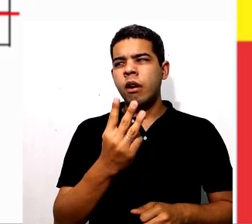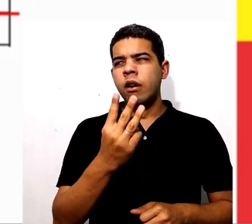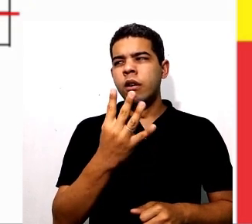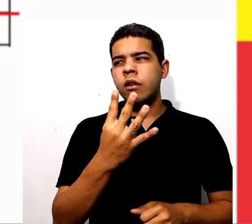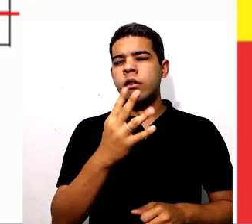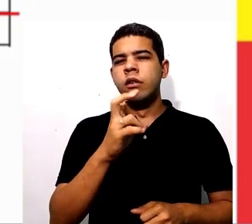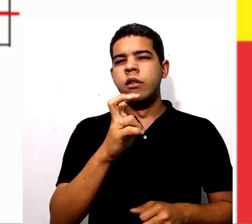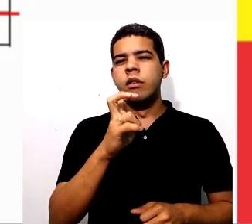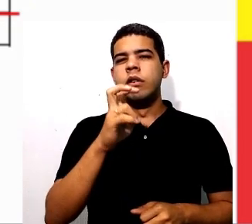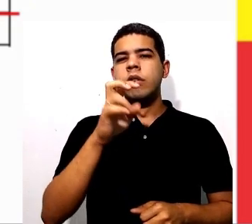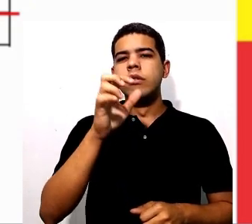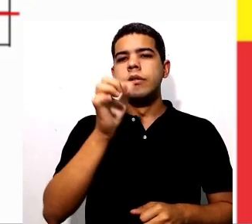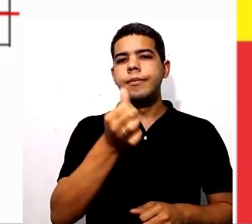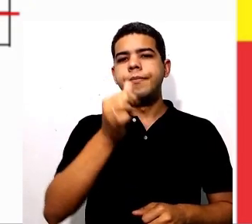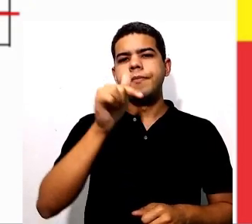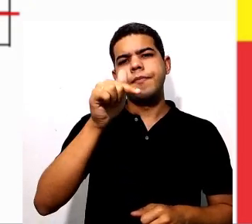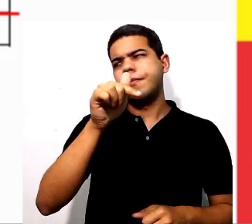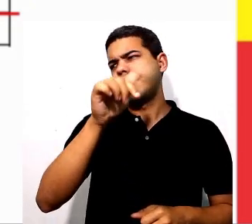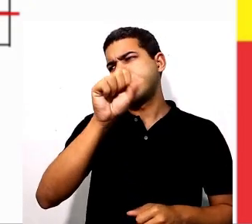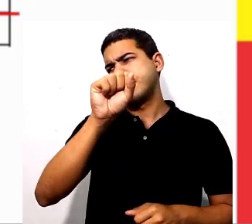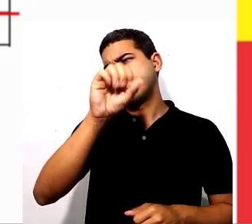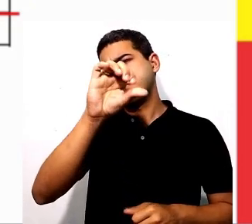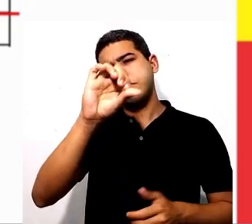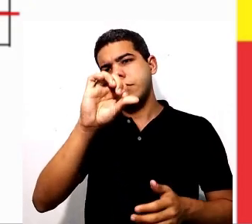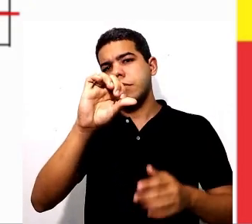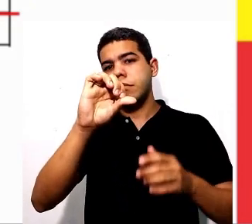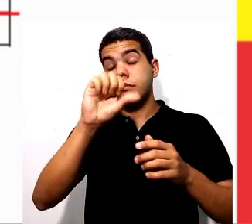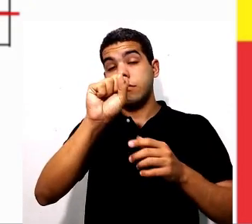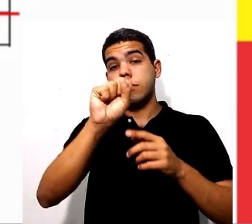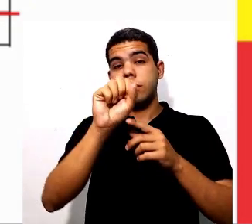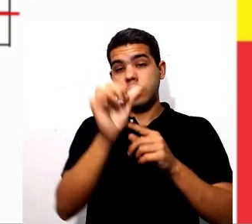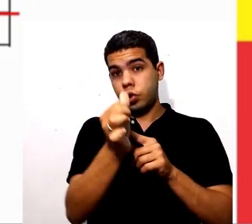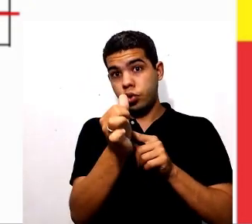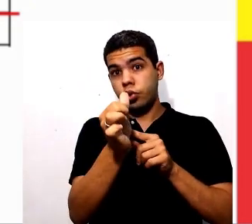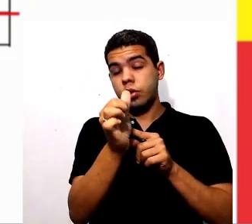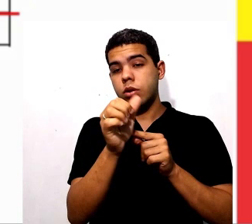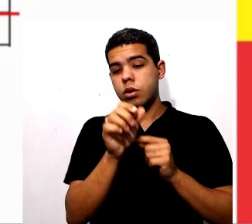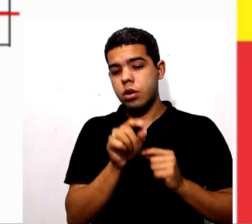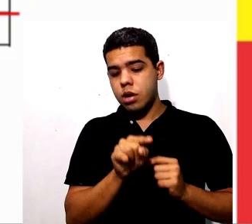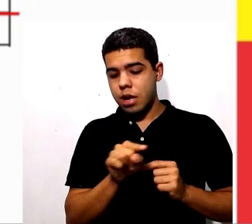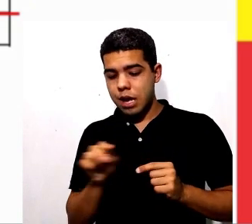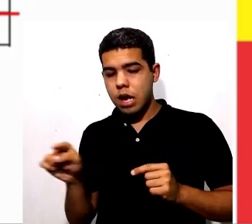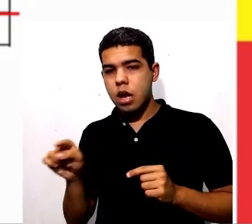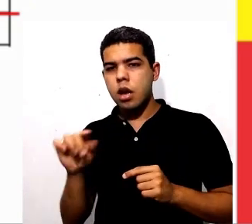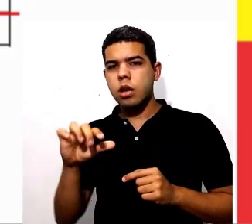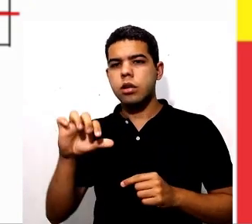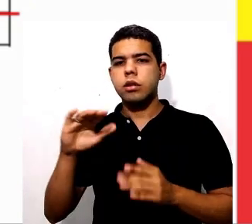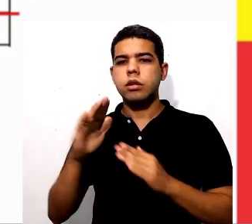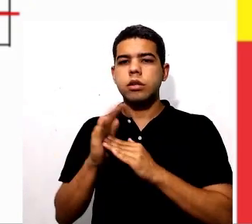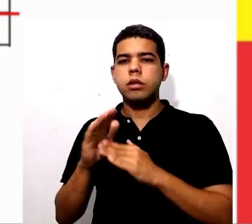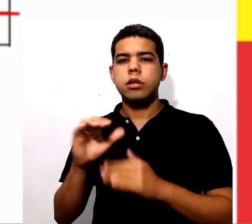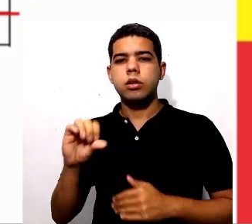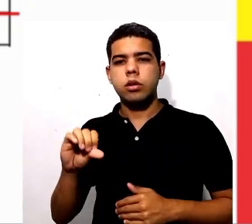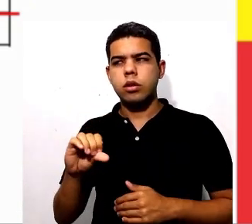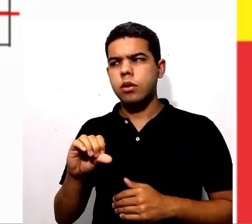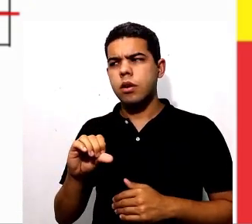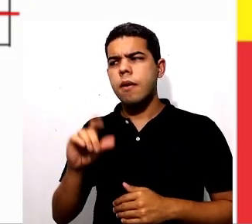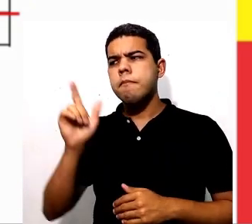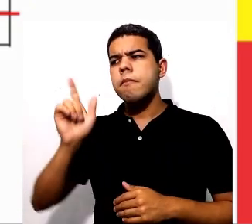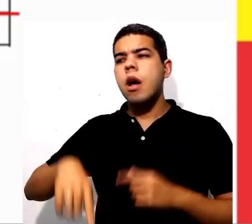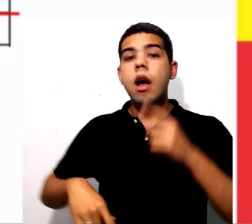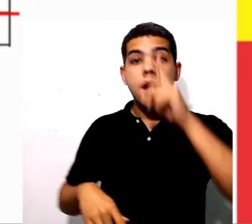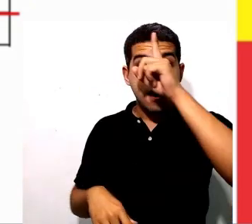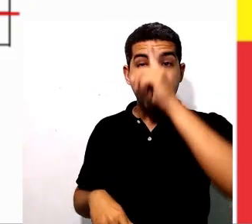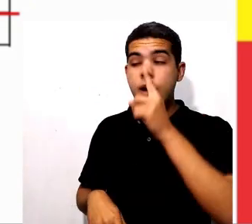vou dobrar, ó, nesse caso, não dobrei, está em 3. O que foi que aconteceu? De 2 para chegar em 3, ó. Olha aqui, ó,